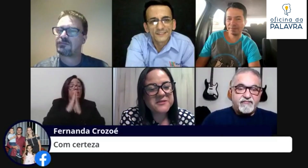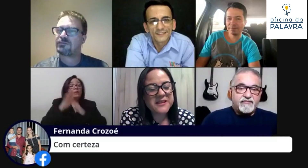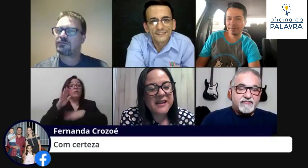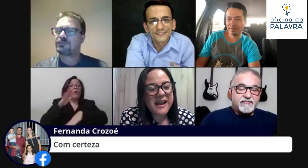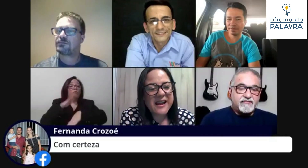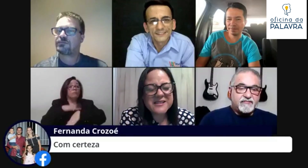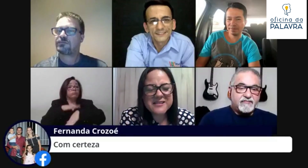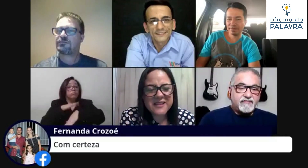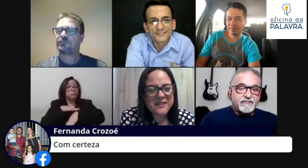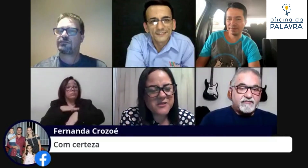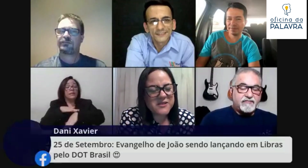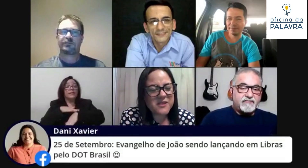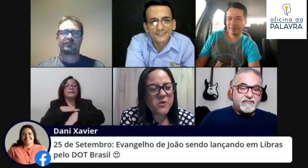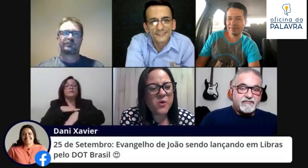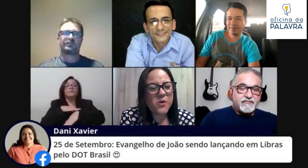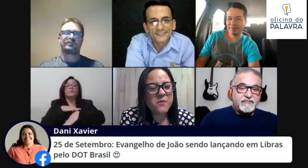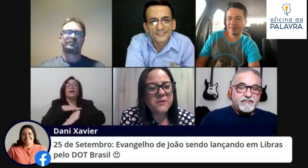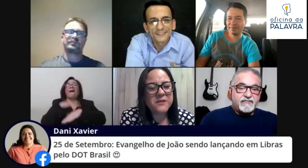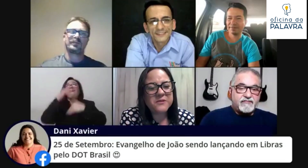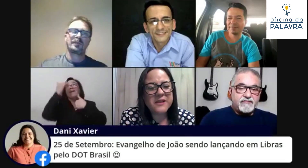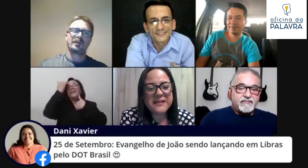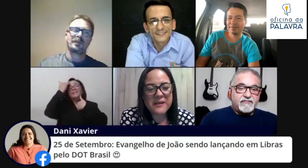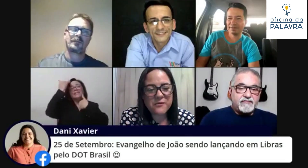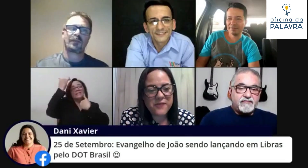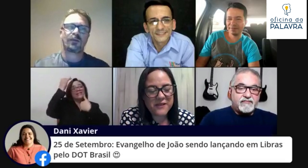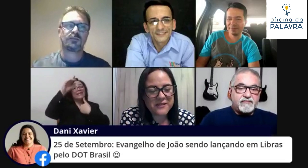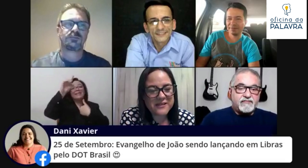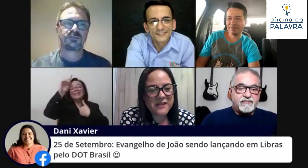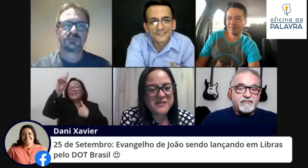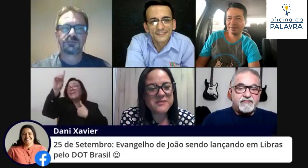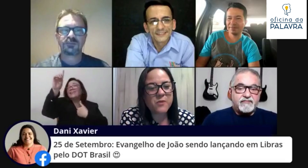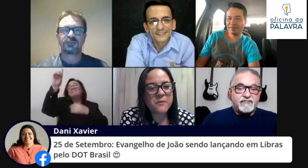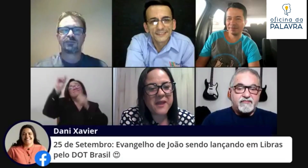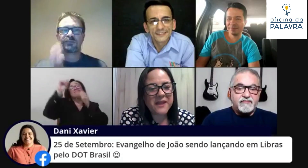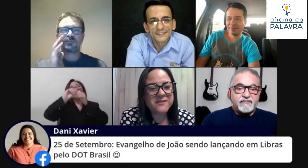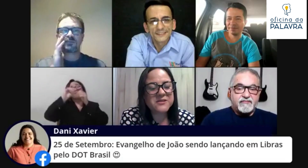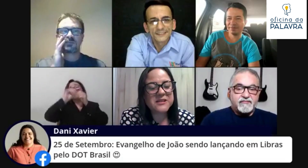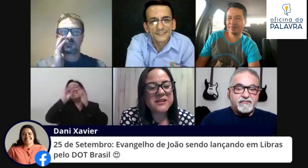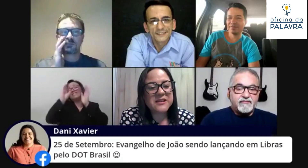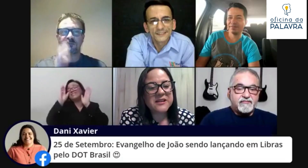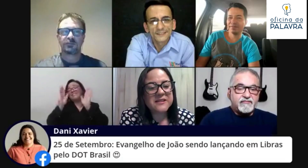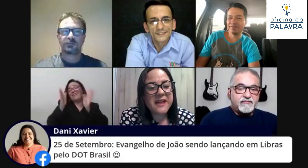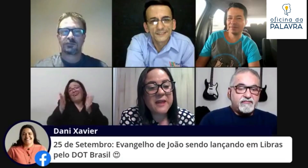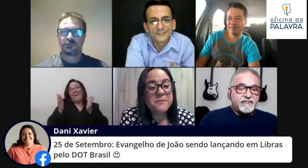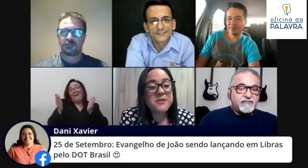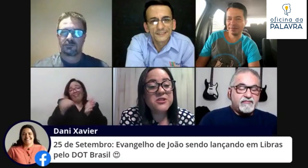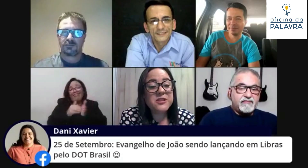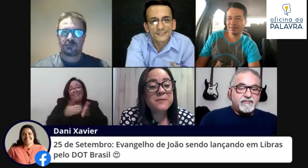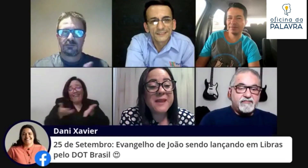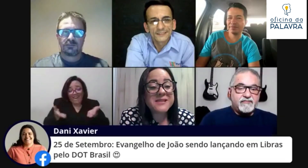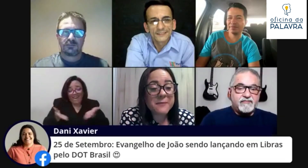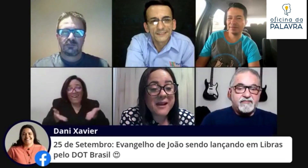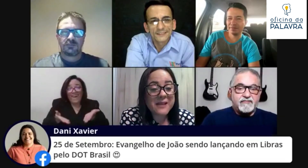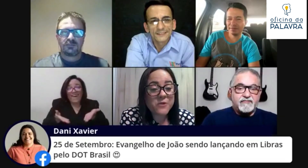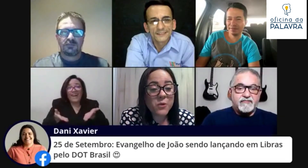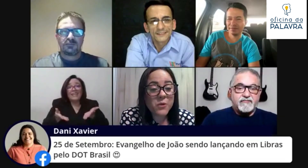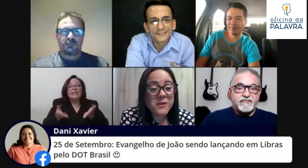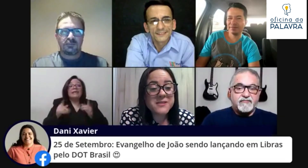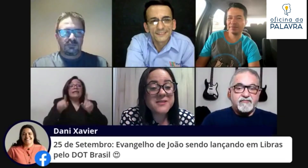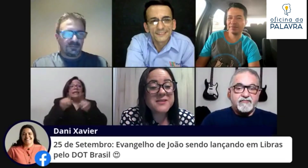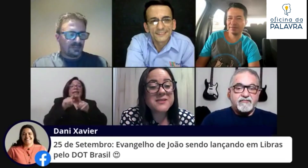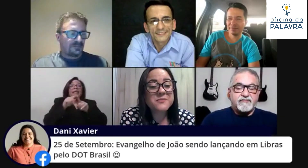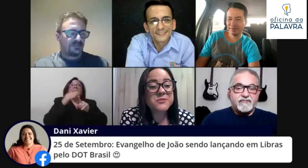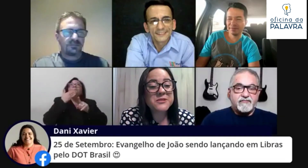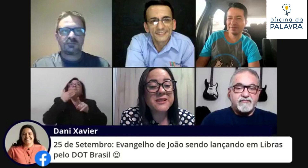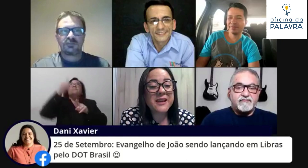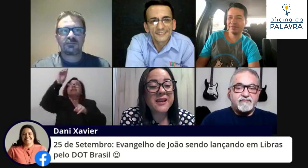momento, agradecendo ao Senhor pelo que ele tem feito até esse momento, né? E pedir mais